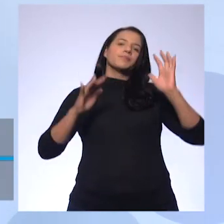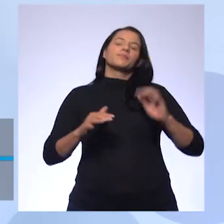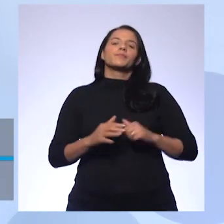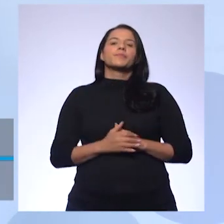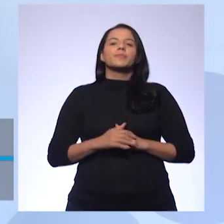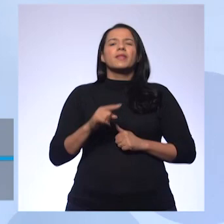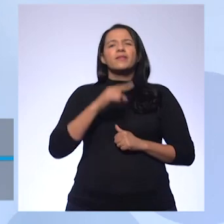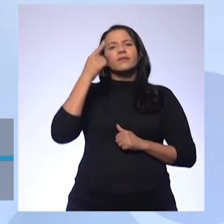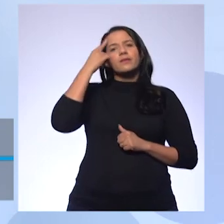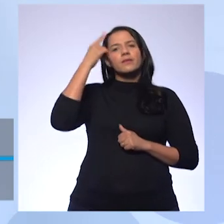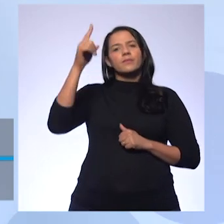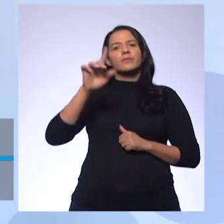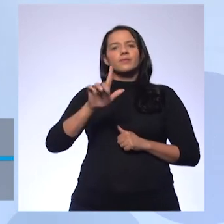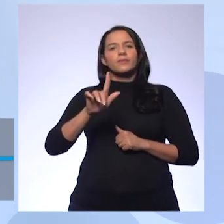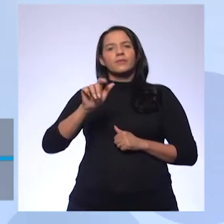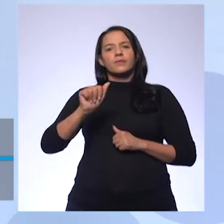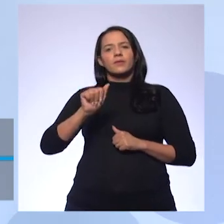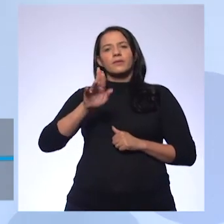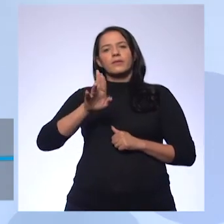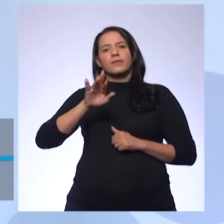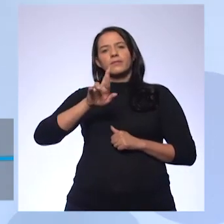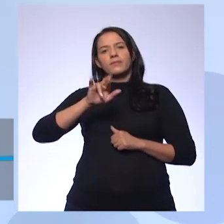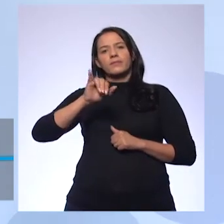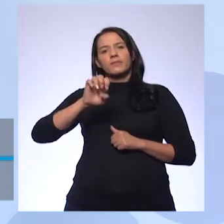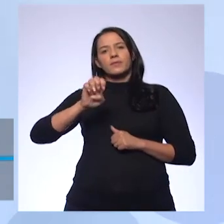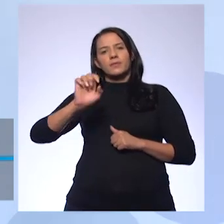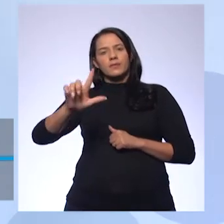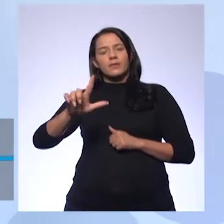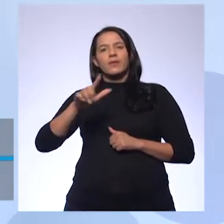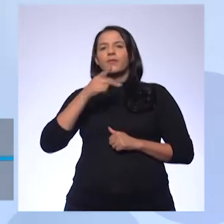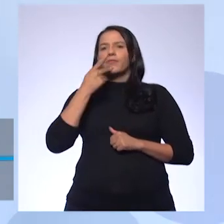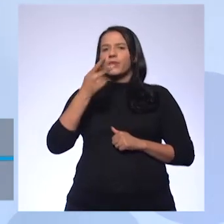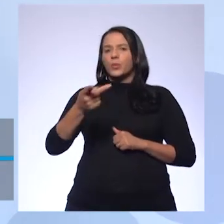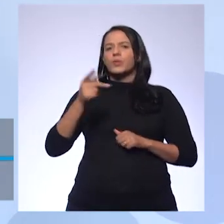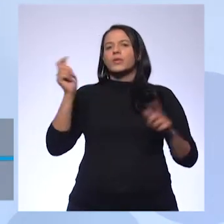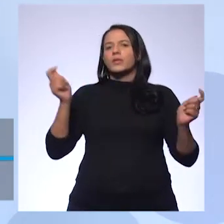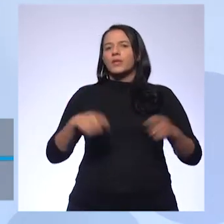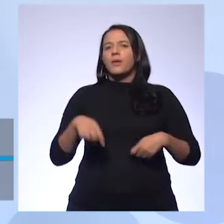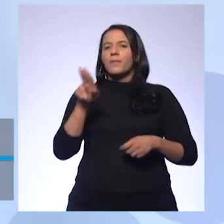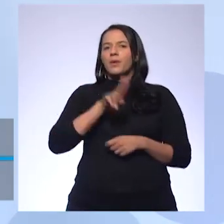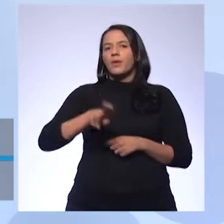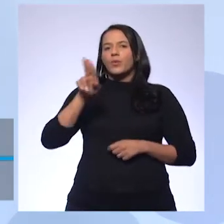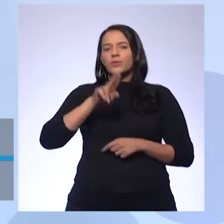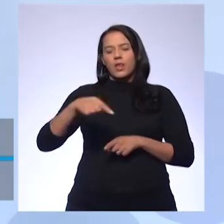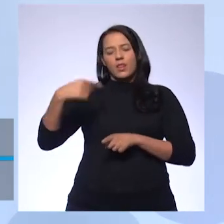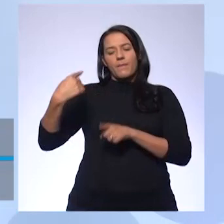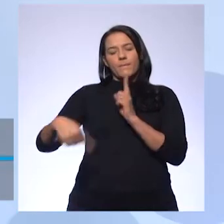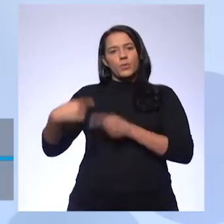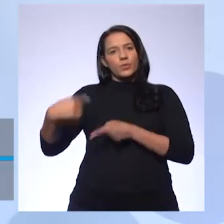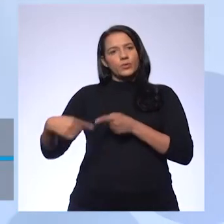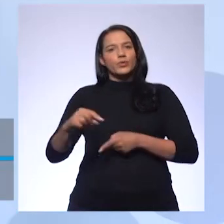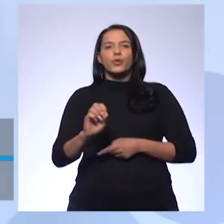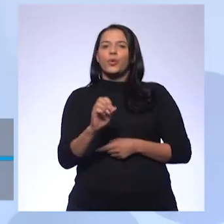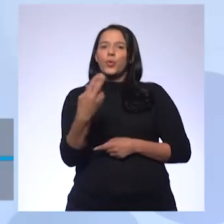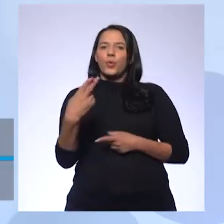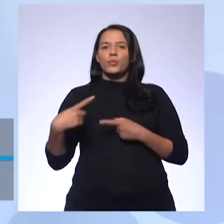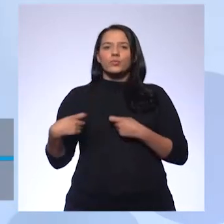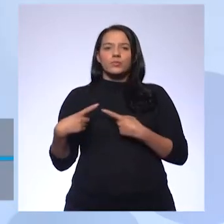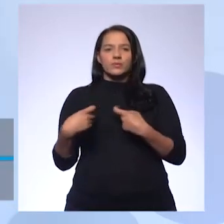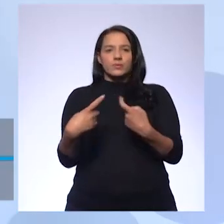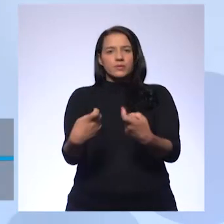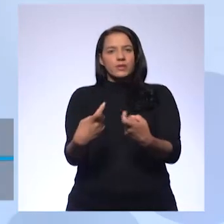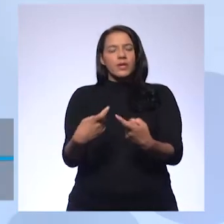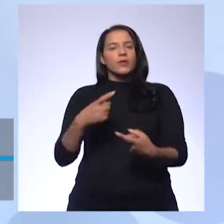Gabriel fala que o xadrez também pode ser usado na política, ou mesmo na guerra, quando a gente quer obter